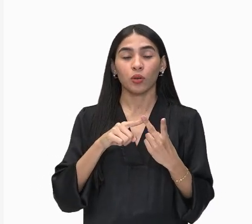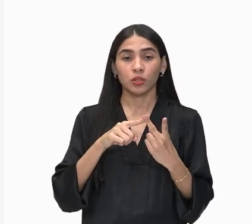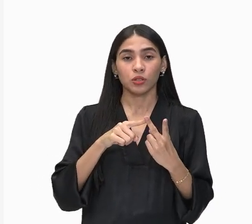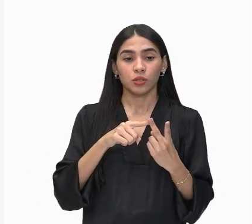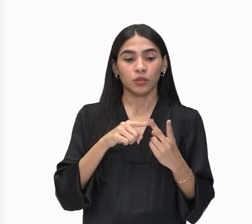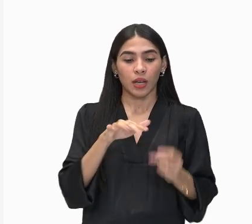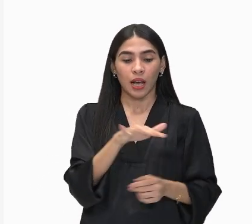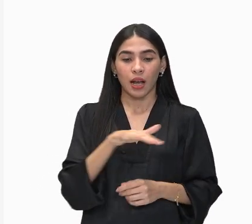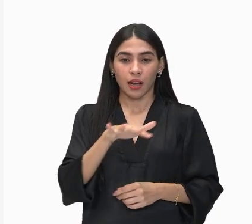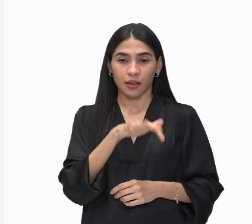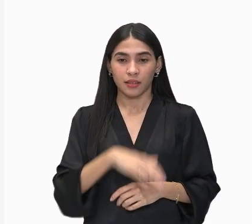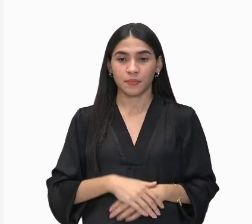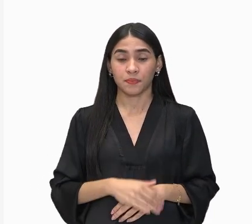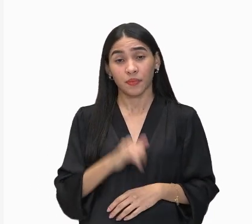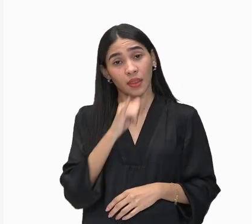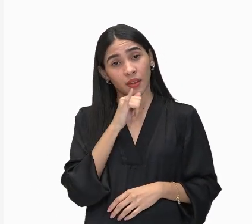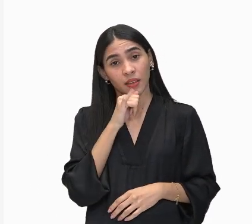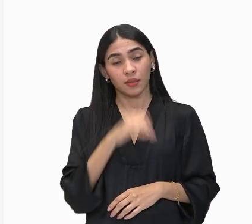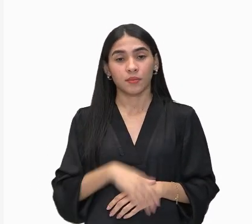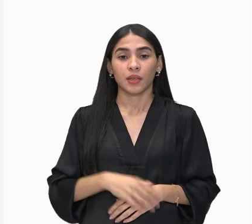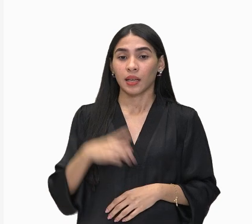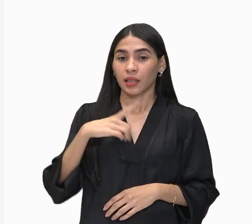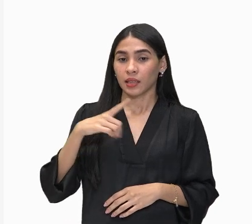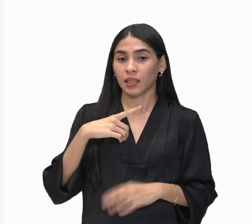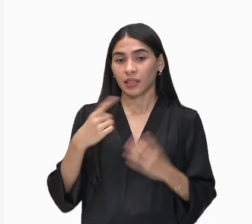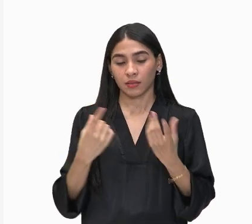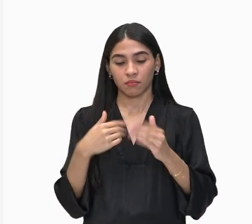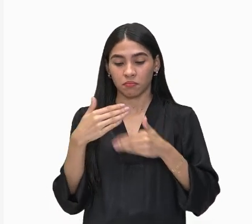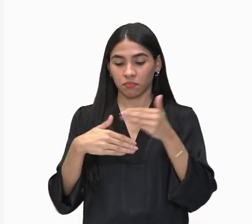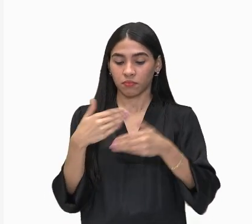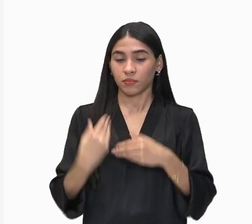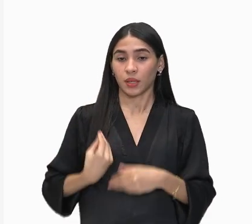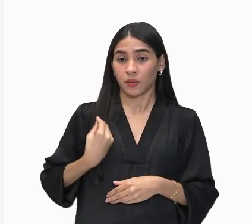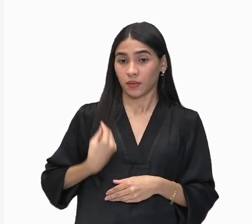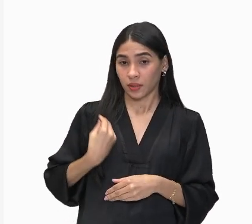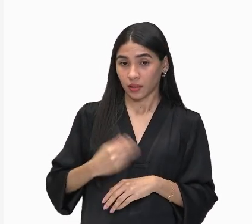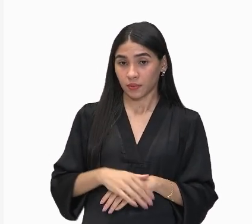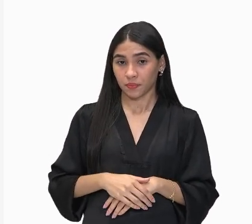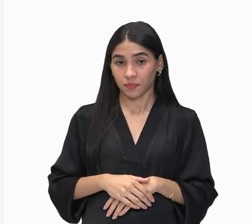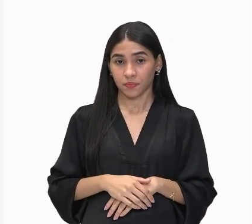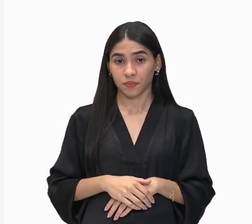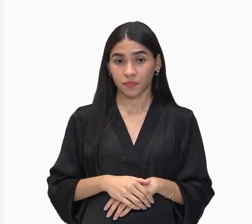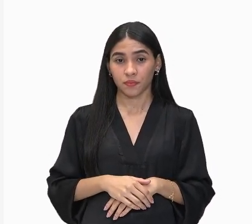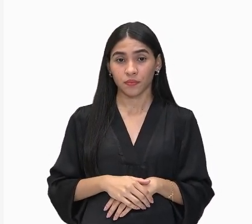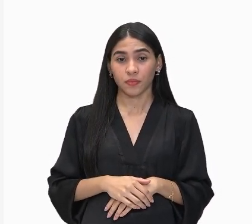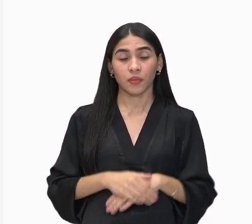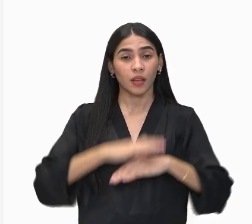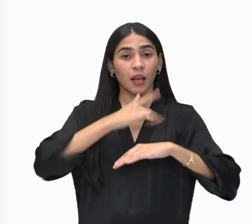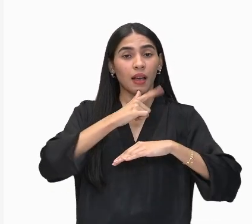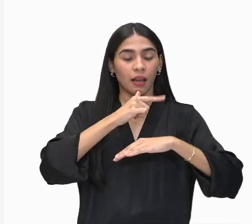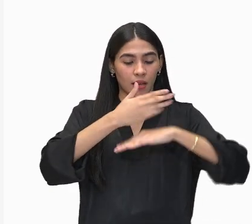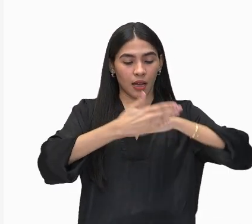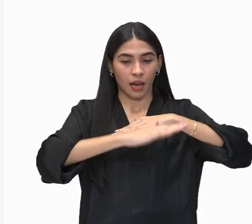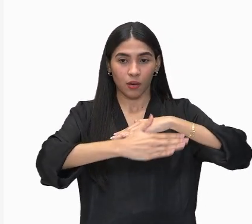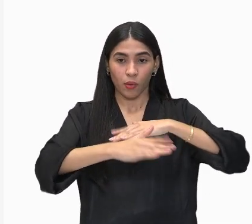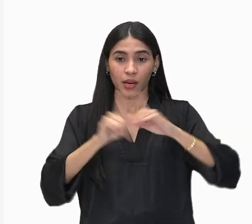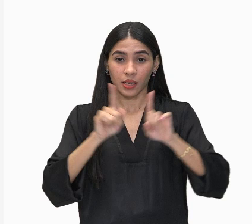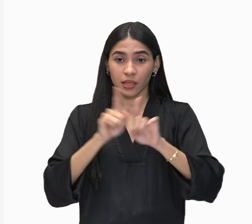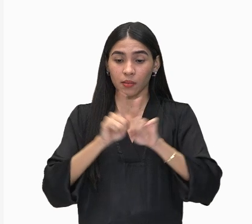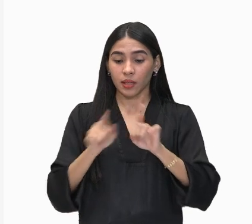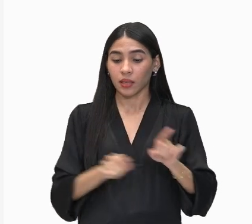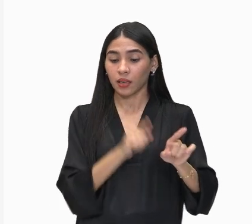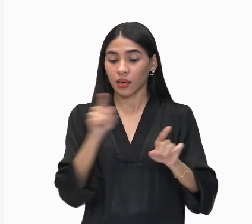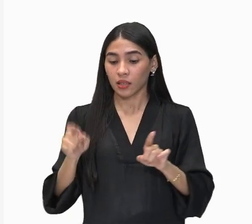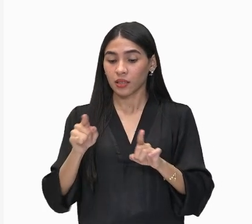mundos. Quer dizer que eles têm uma parte do ciclo de vida deles que é aquática e a outra que é terrestre. Sua